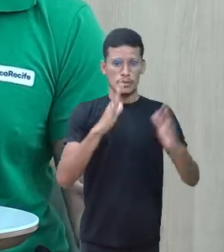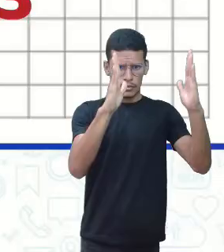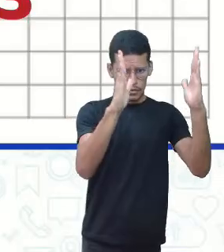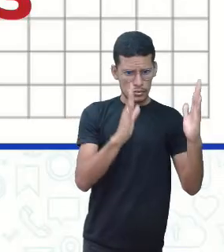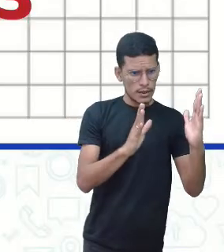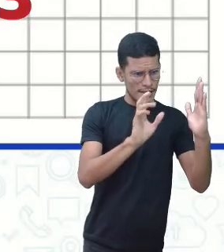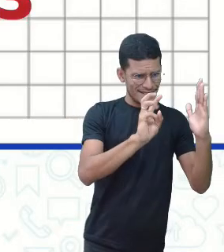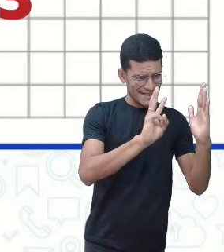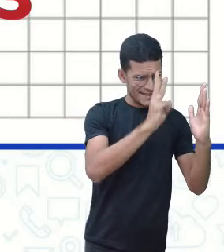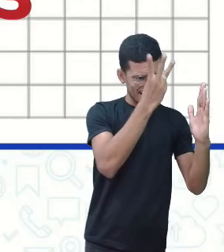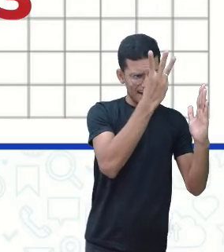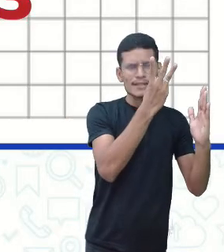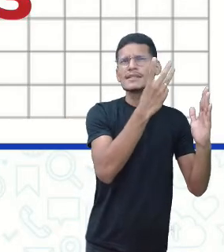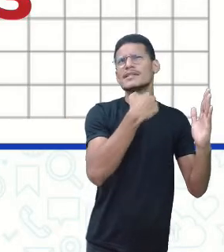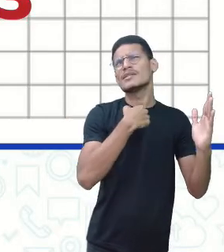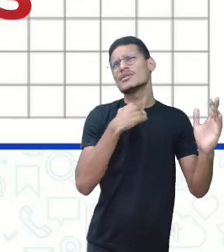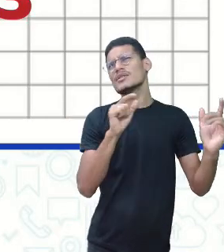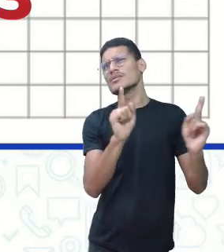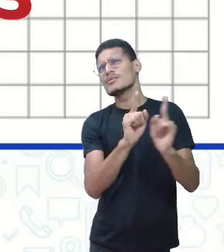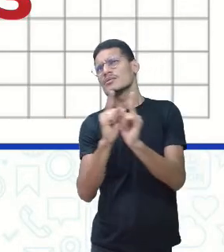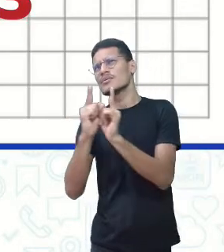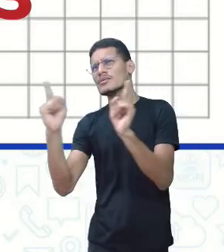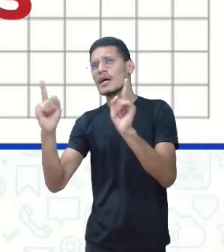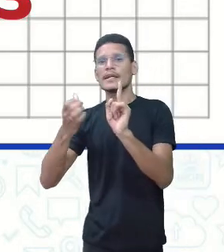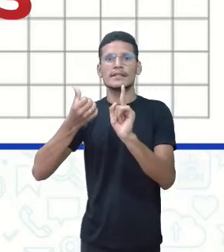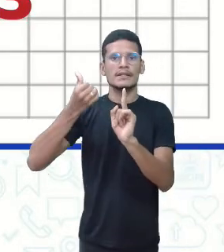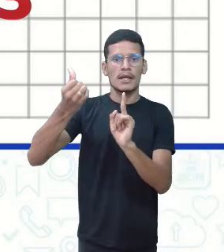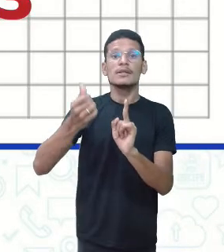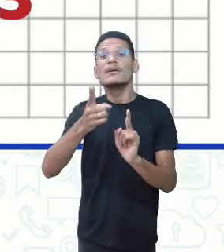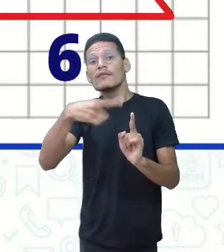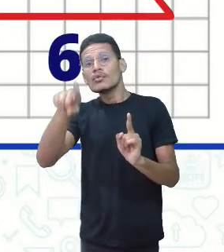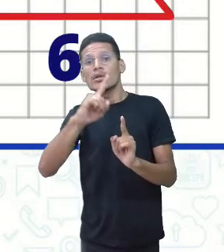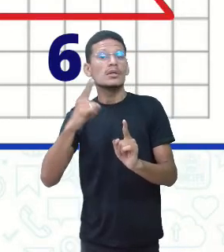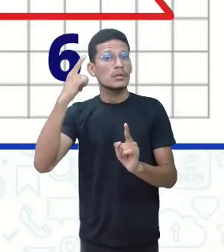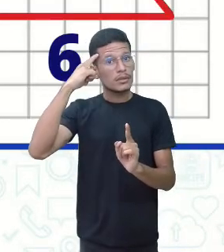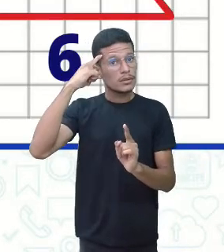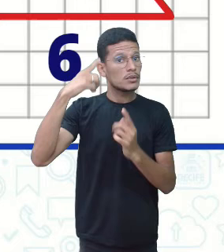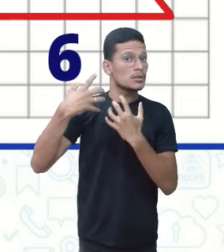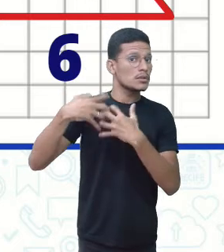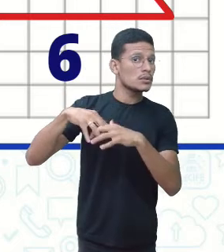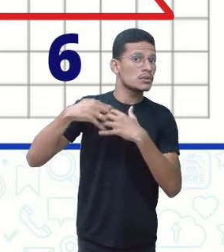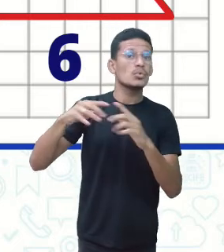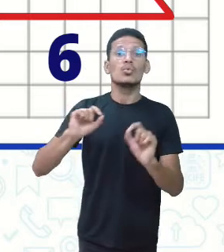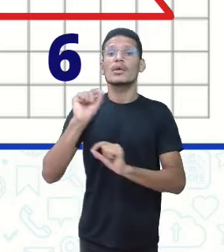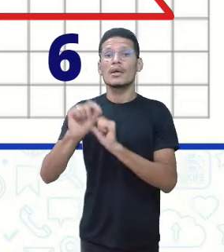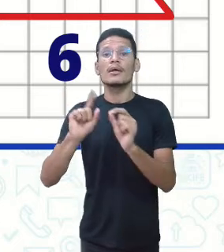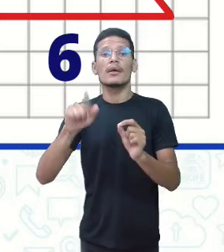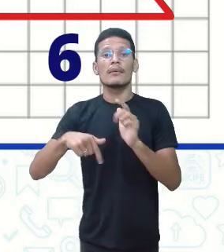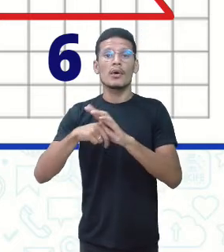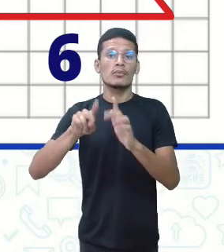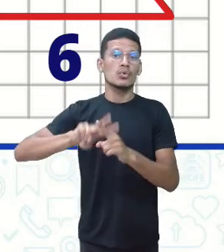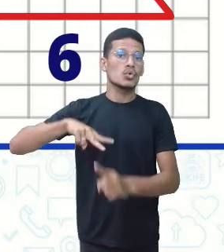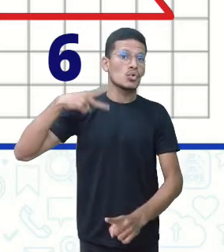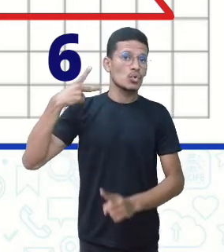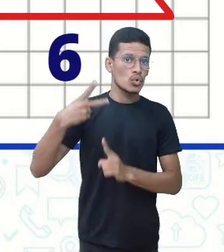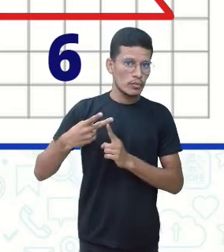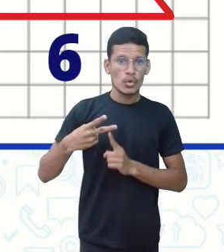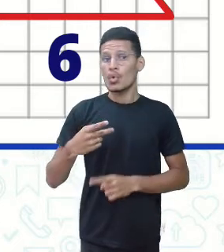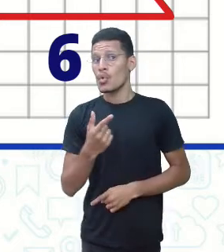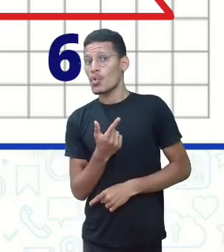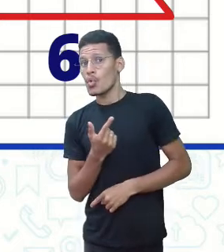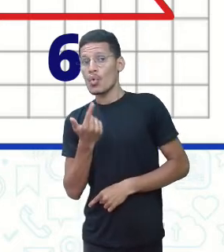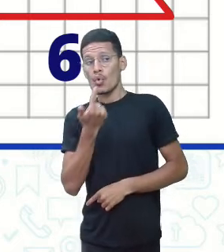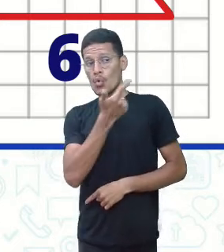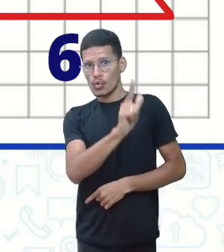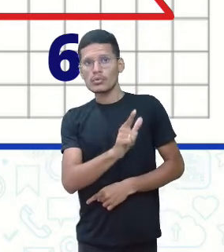3 e quando eu fiz a ampliação mede 6, você precisa ter a ideia de que a gente fez o dobro. Então, nos outros